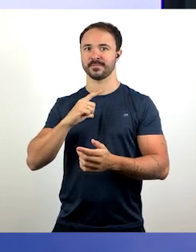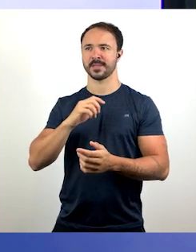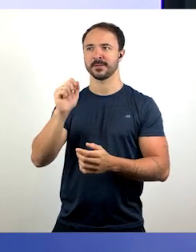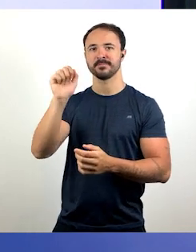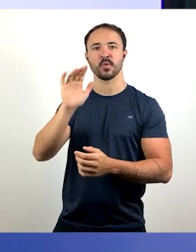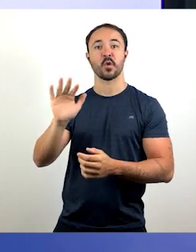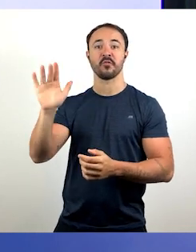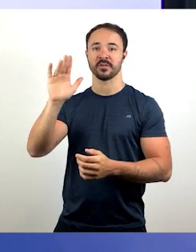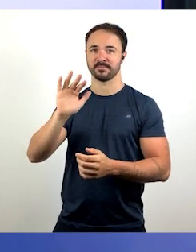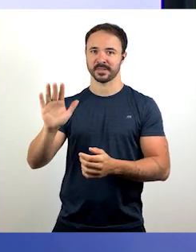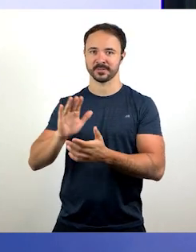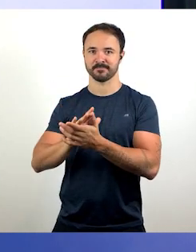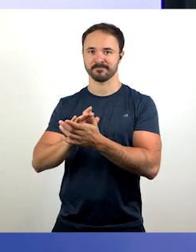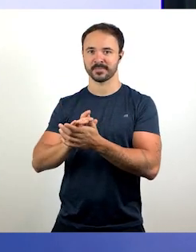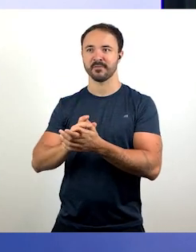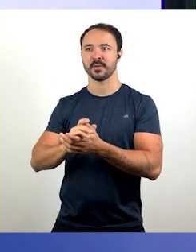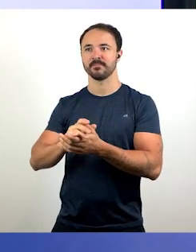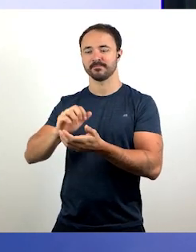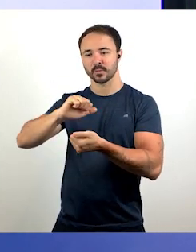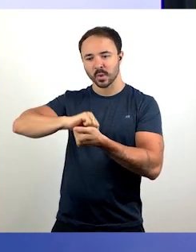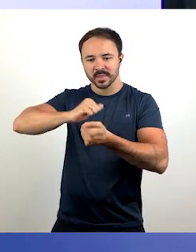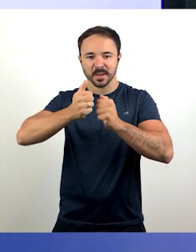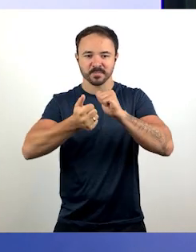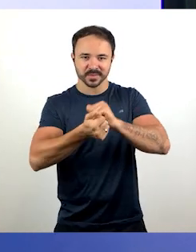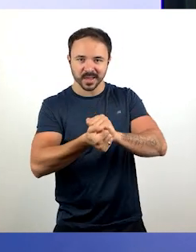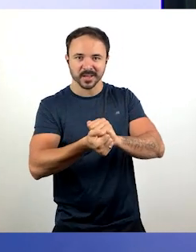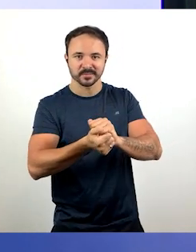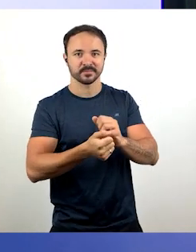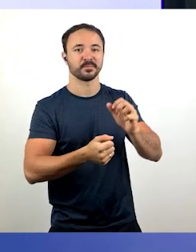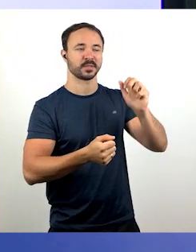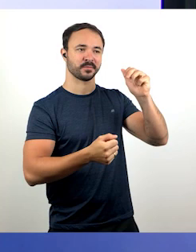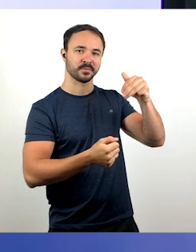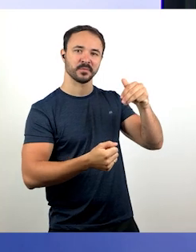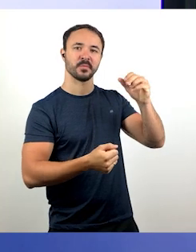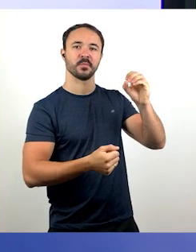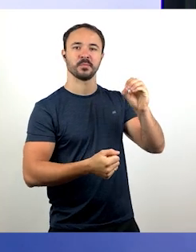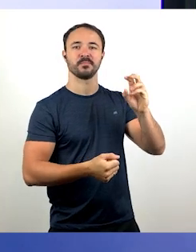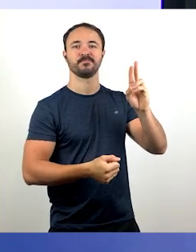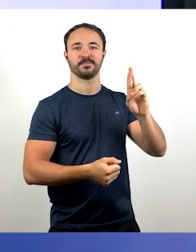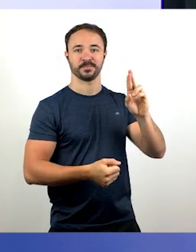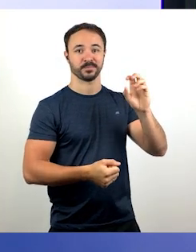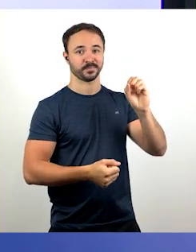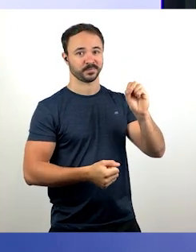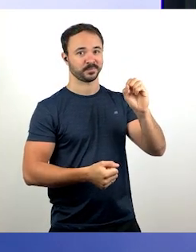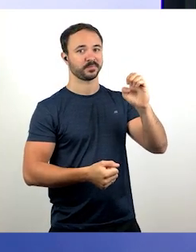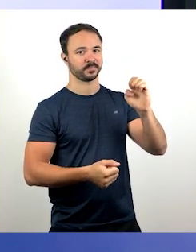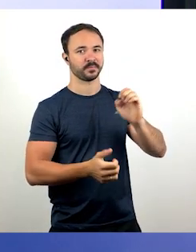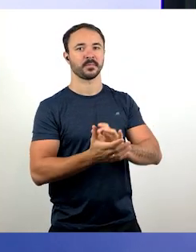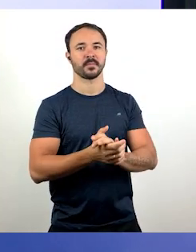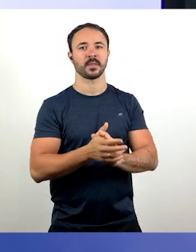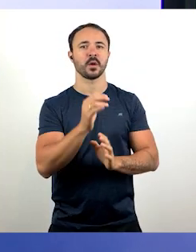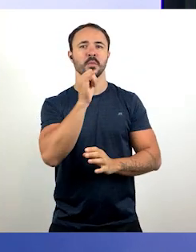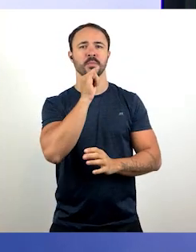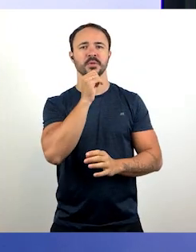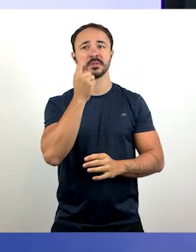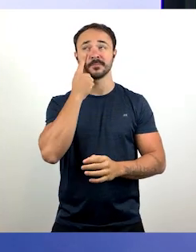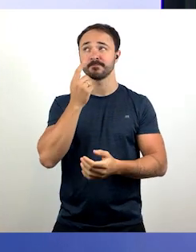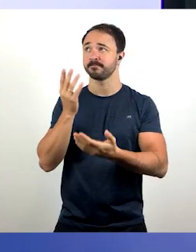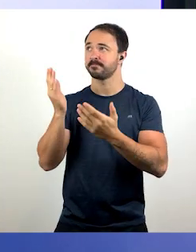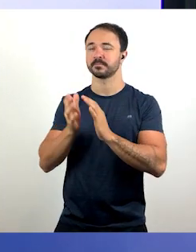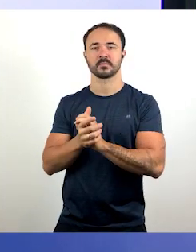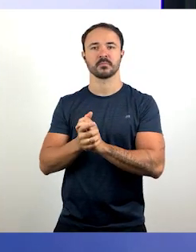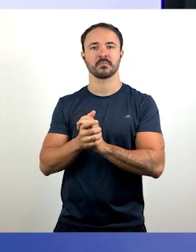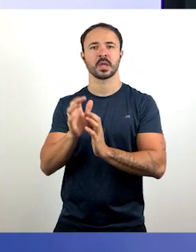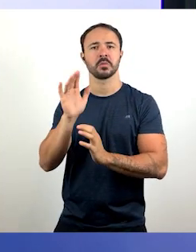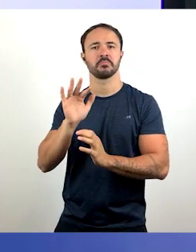e converter algumas palavras em código Morse. Por exemplo, esse código que aparece. O que